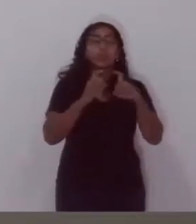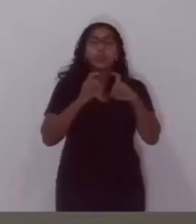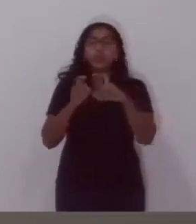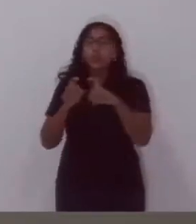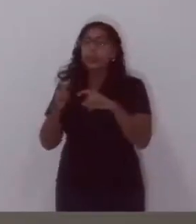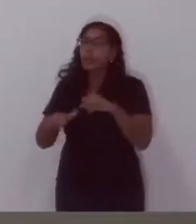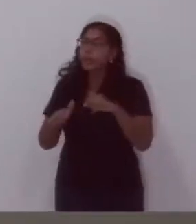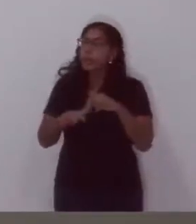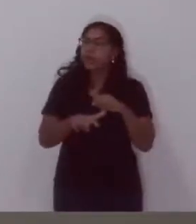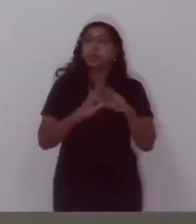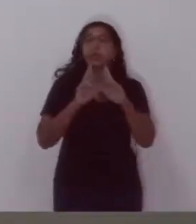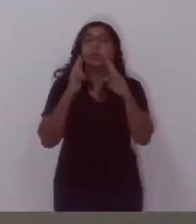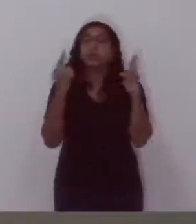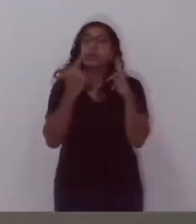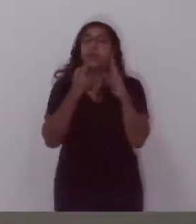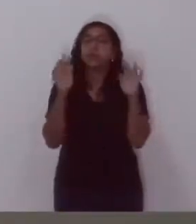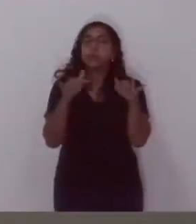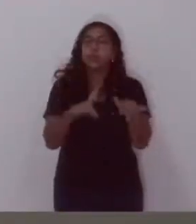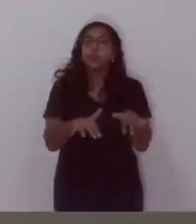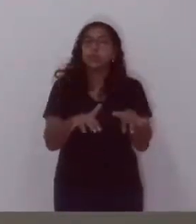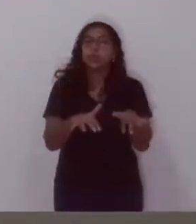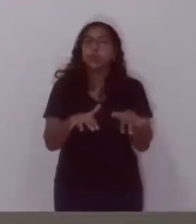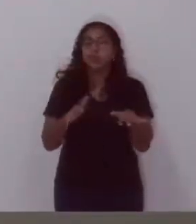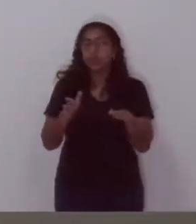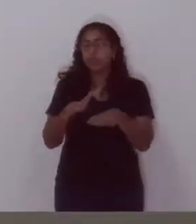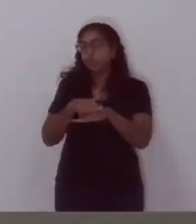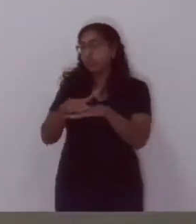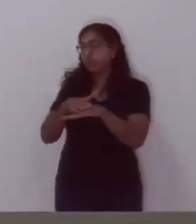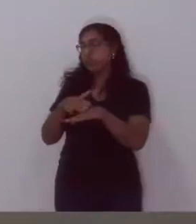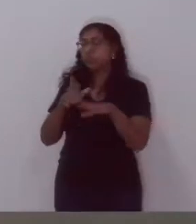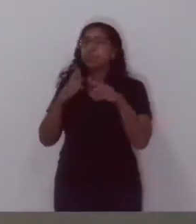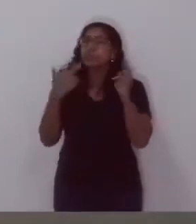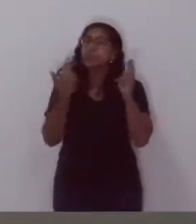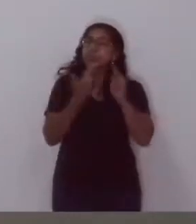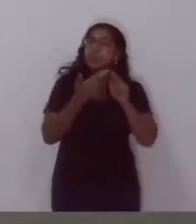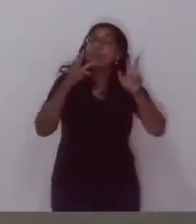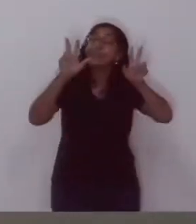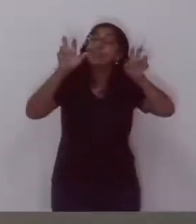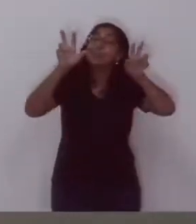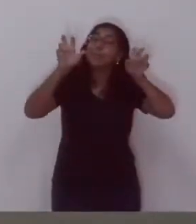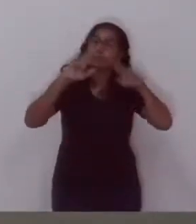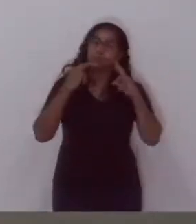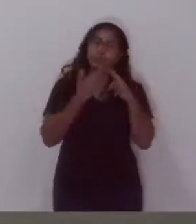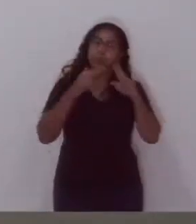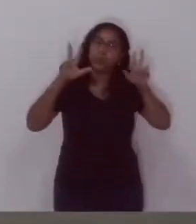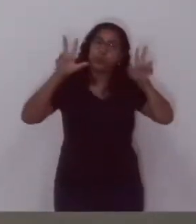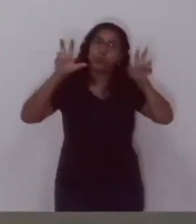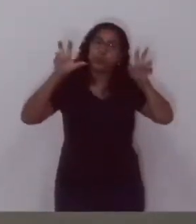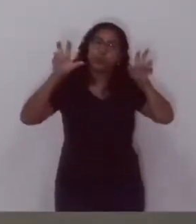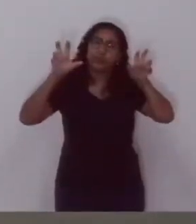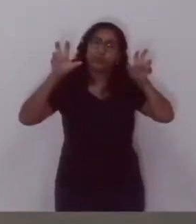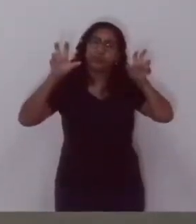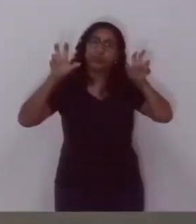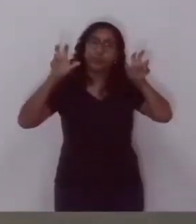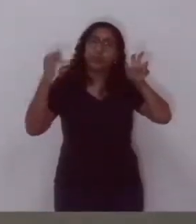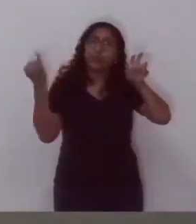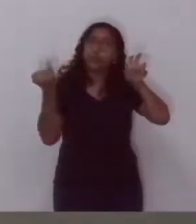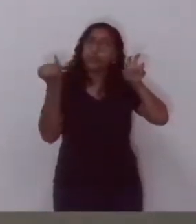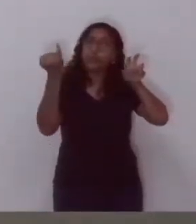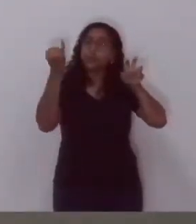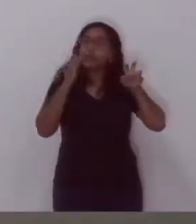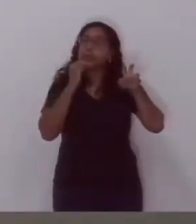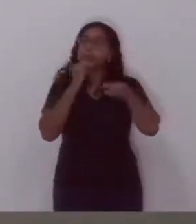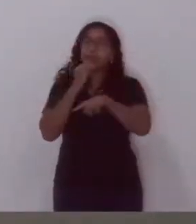ter reuniões, que nós já falamos sobre isso, temáticas aqui na Câmara, algum tema importante, né, Ana?